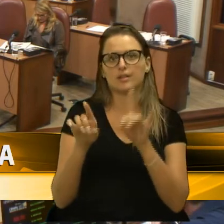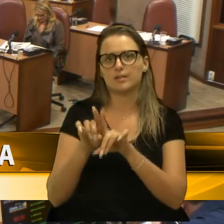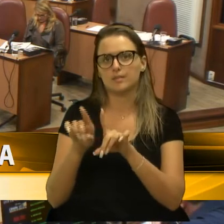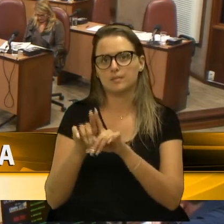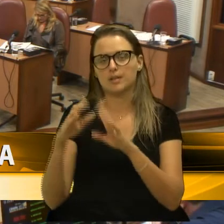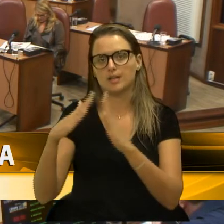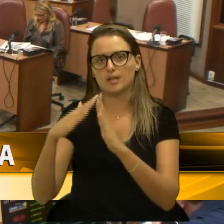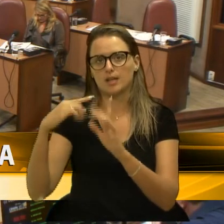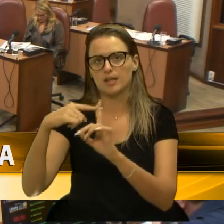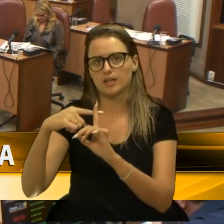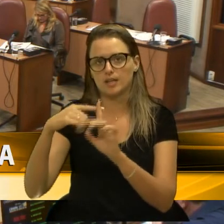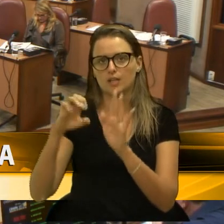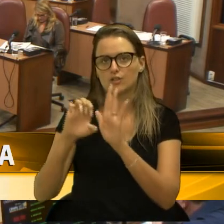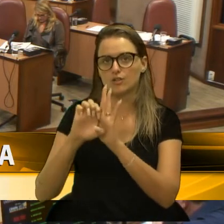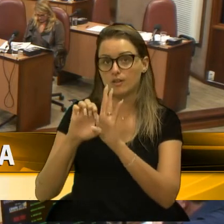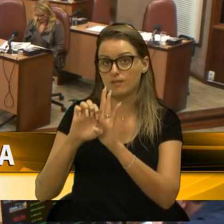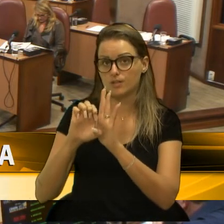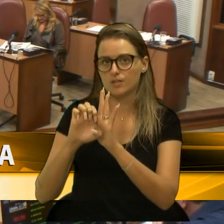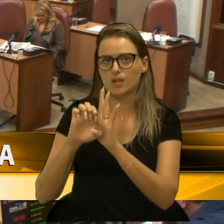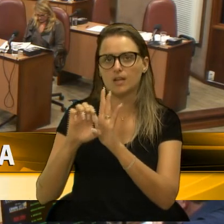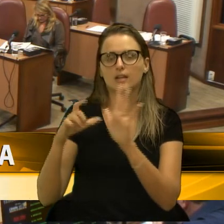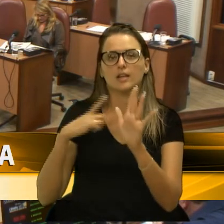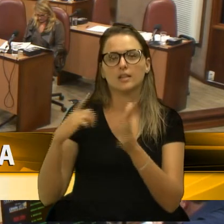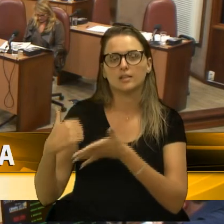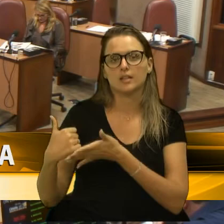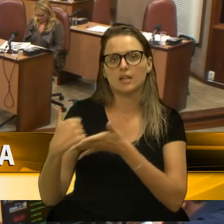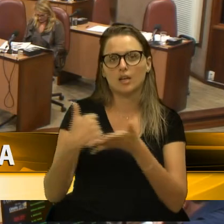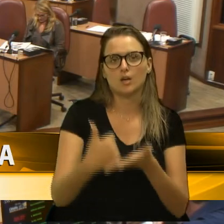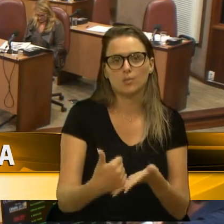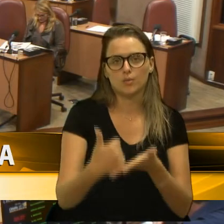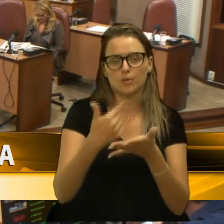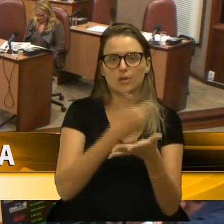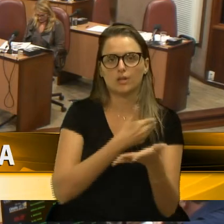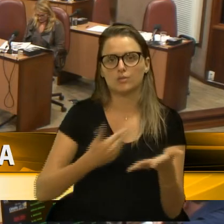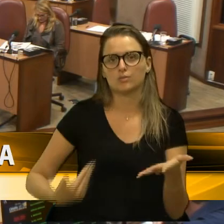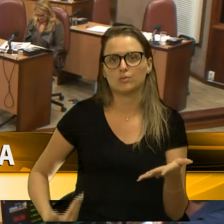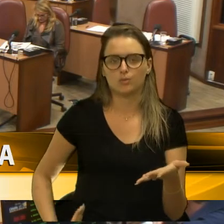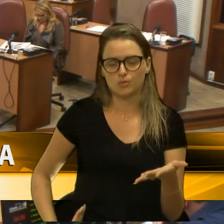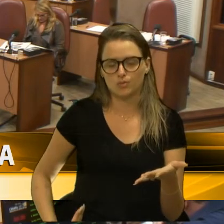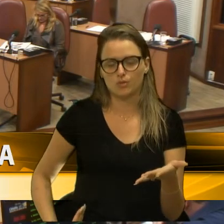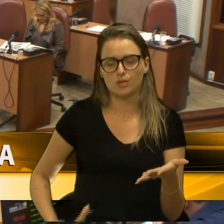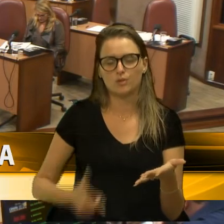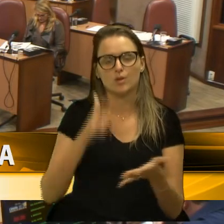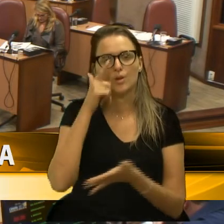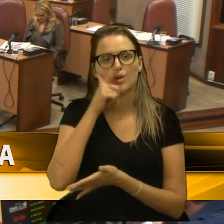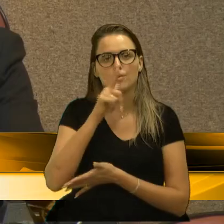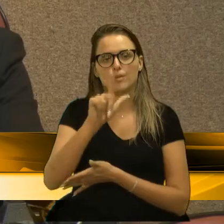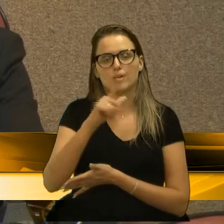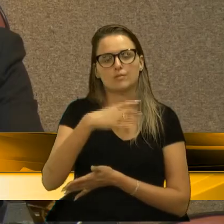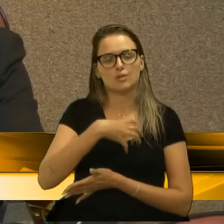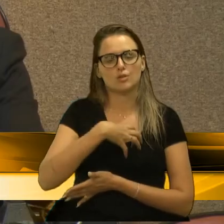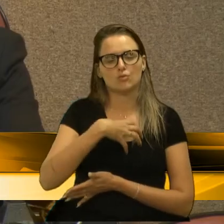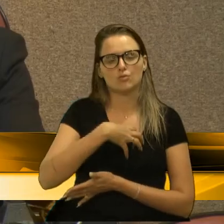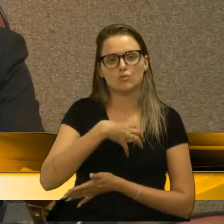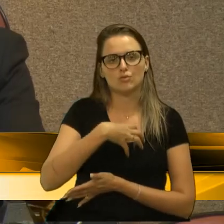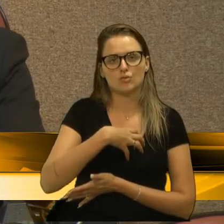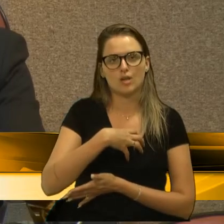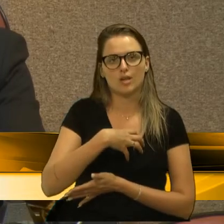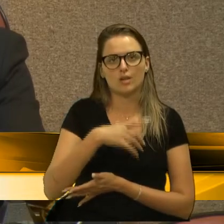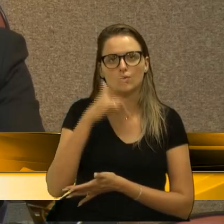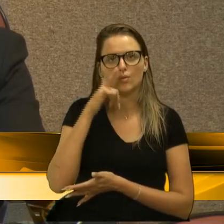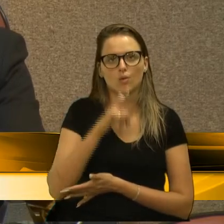as igrejas evangélicas, têm colaborado com o poder público para poder, de uma certa forma,